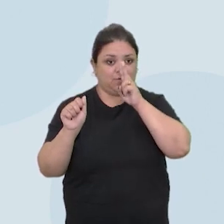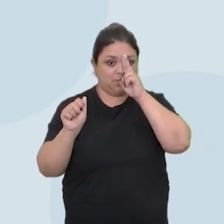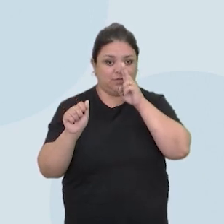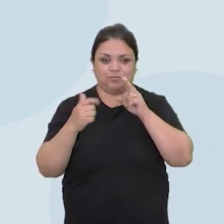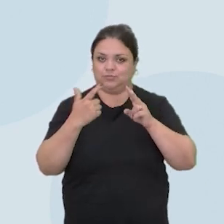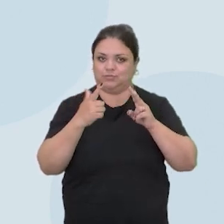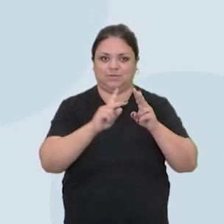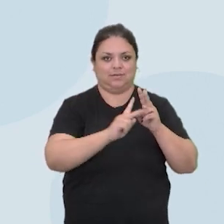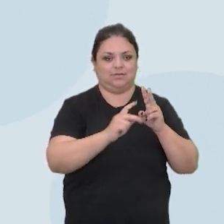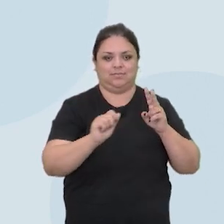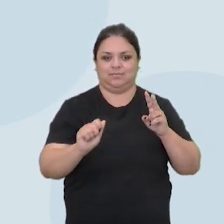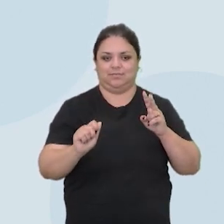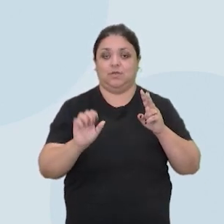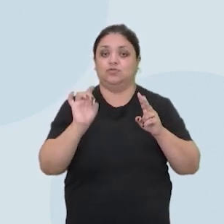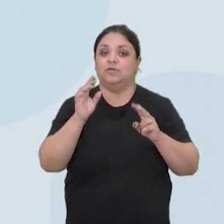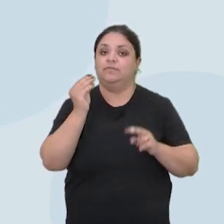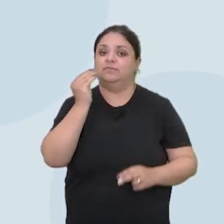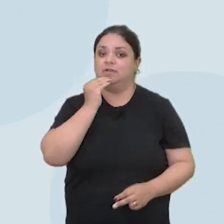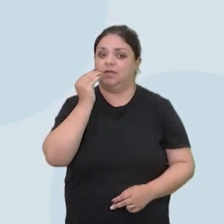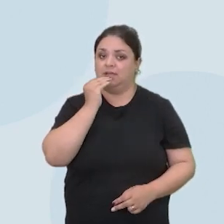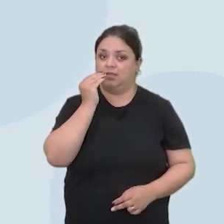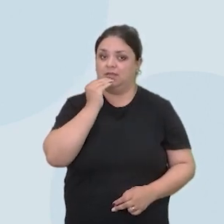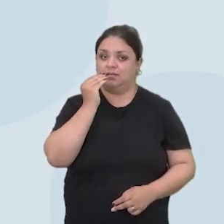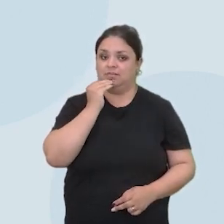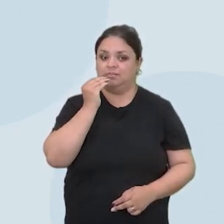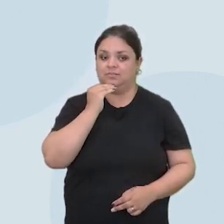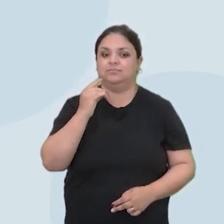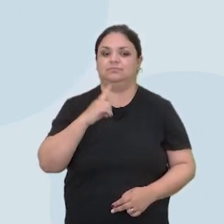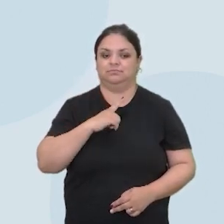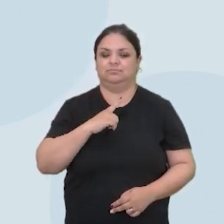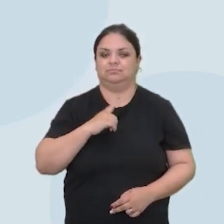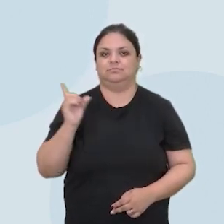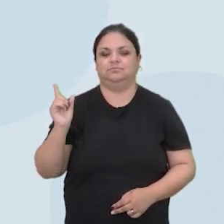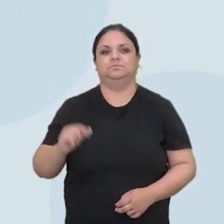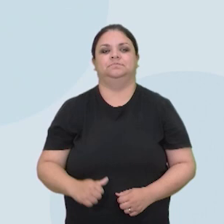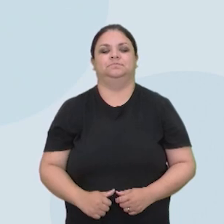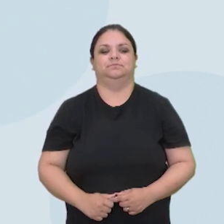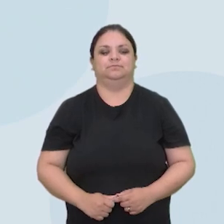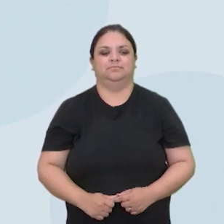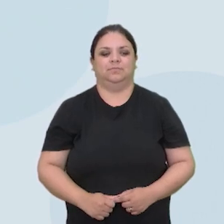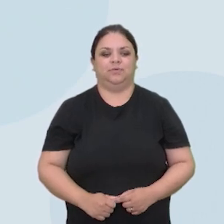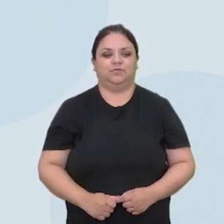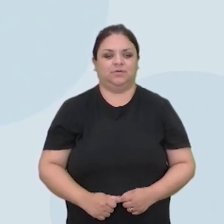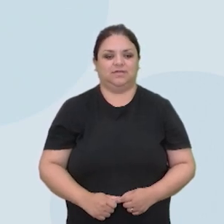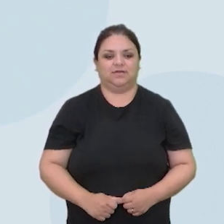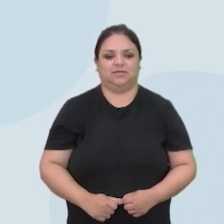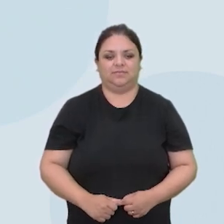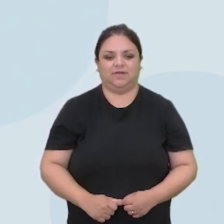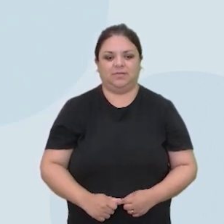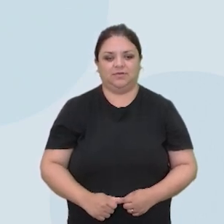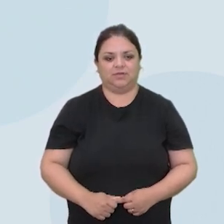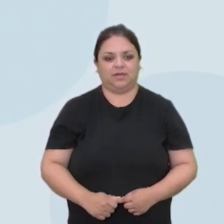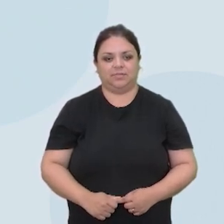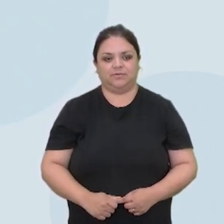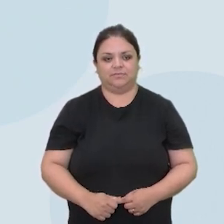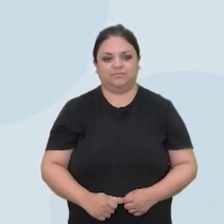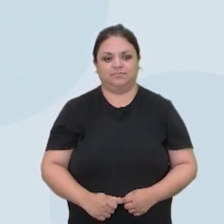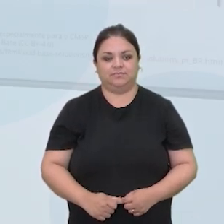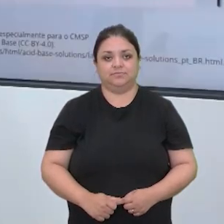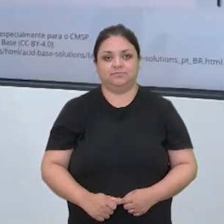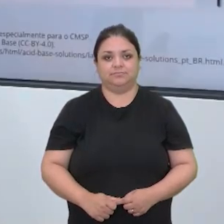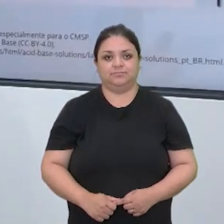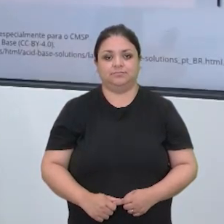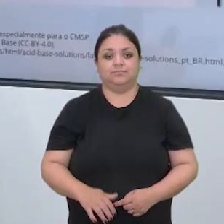baixo, mas para ácido fraco, ele vai ser considerado principalmente, tá? Bom, mas por que eu trouxe isso? Porque quando a